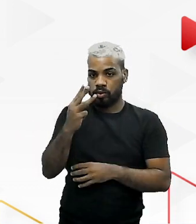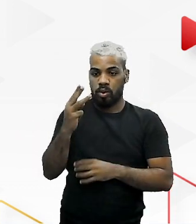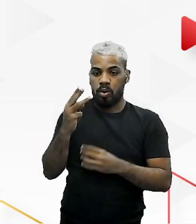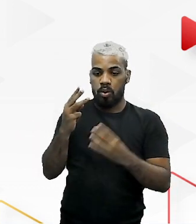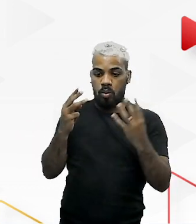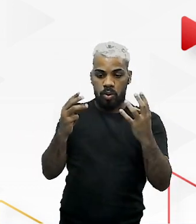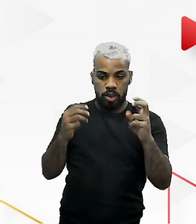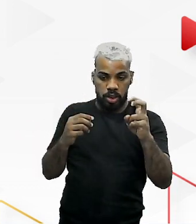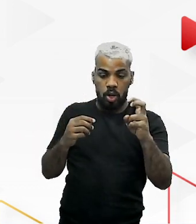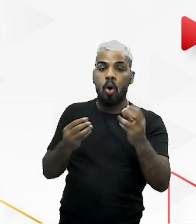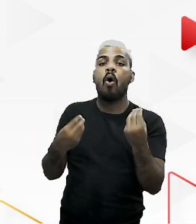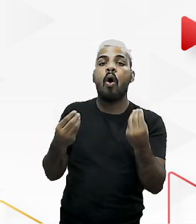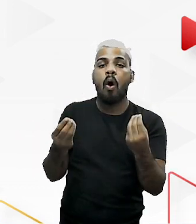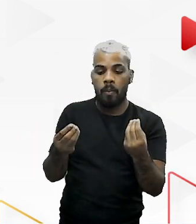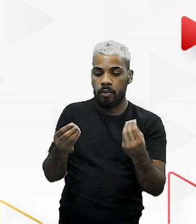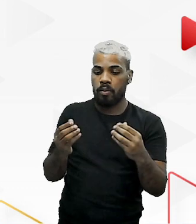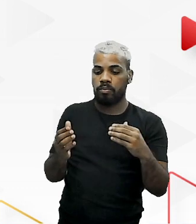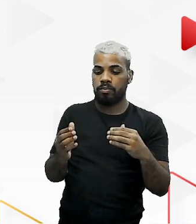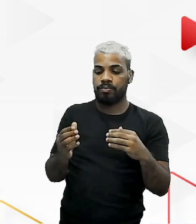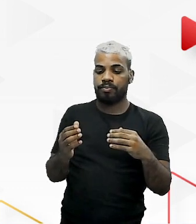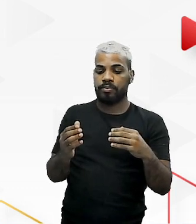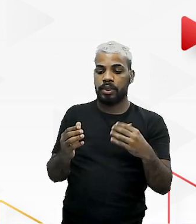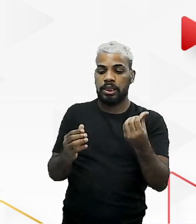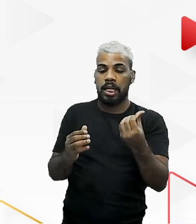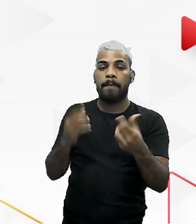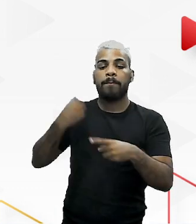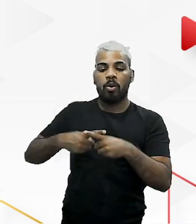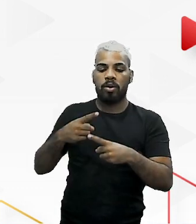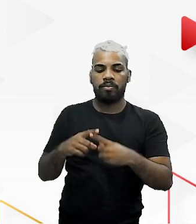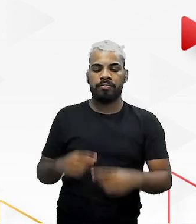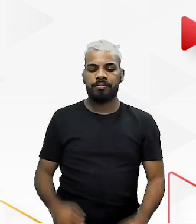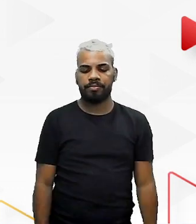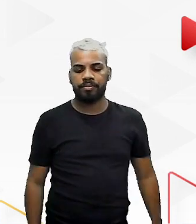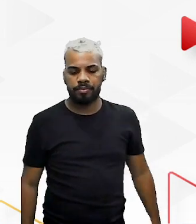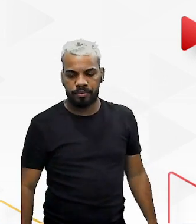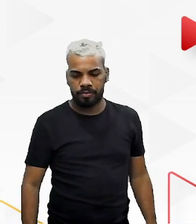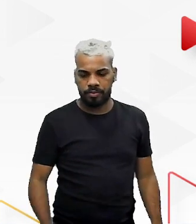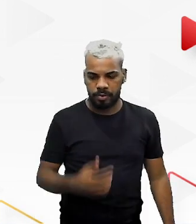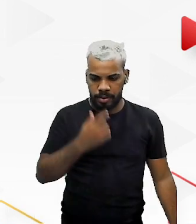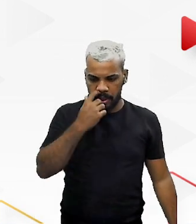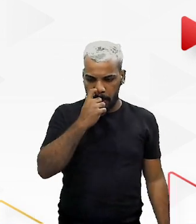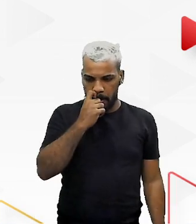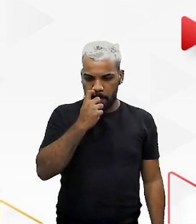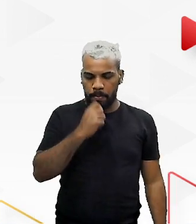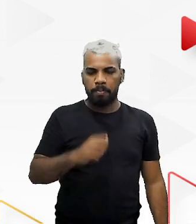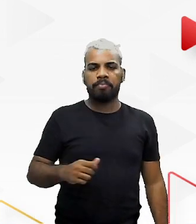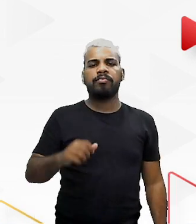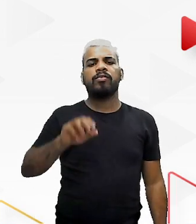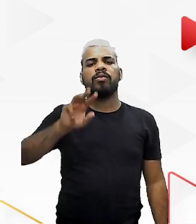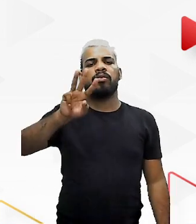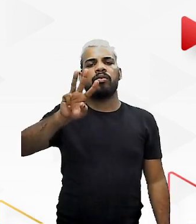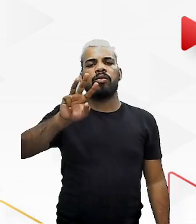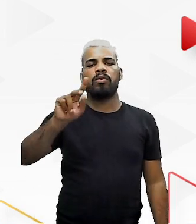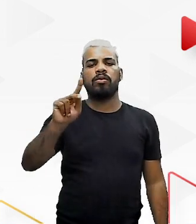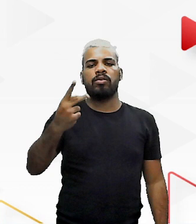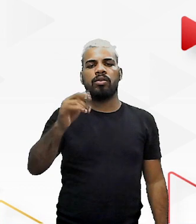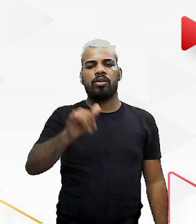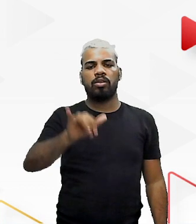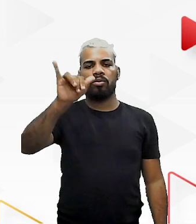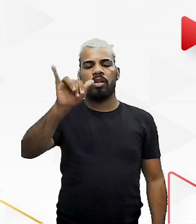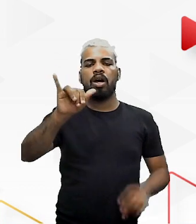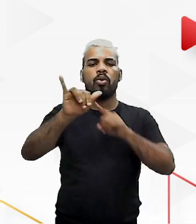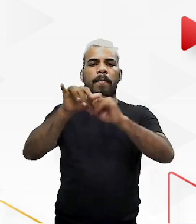tem aí os porquês, né? Esse porquê aí é por qual motivo, no sentido